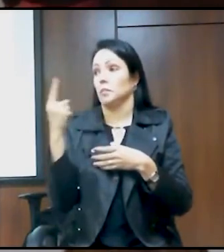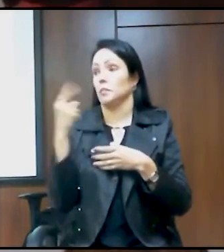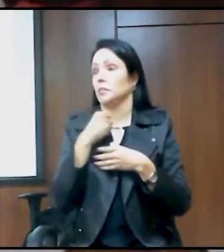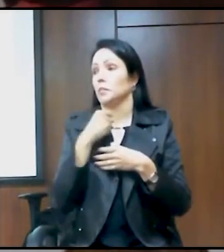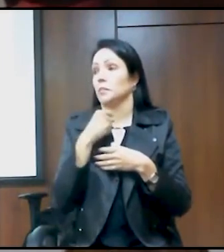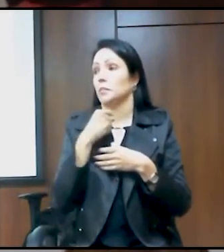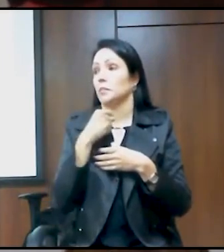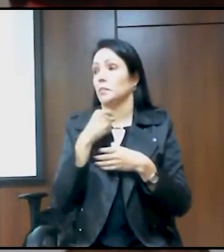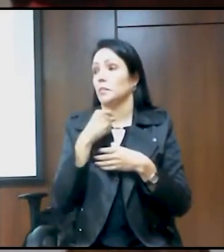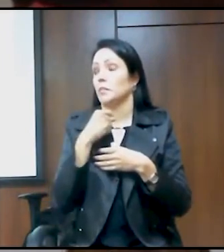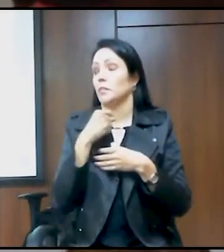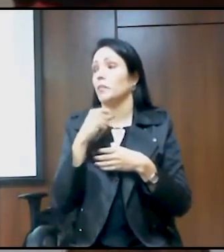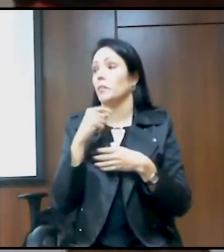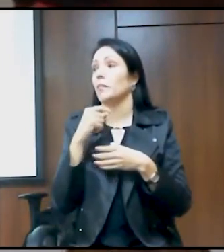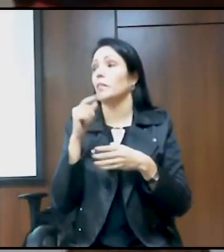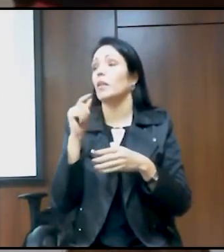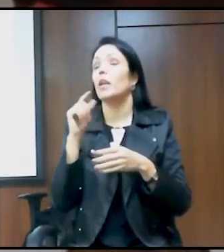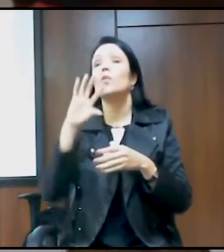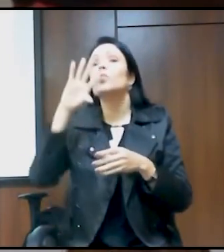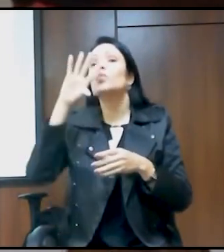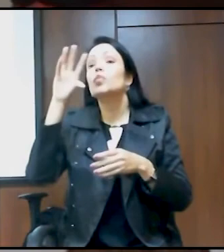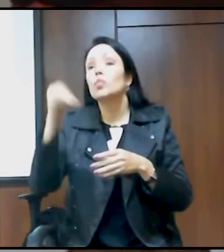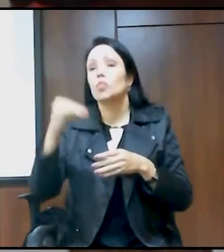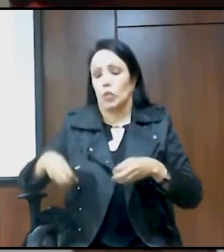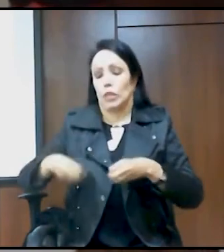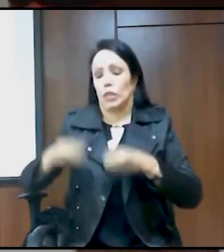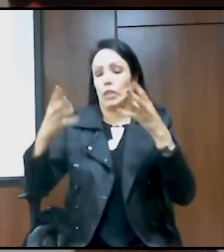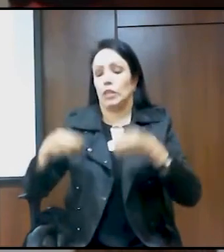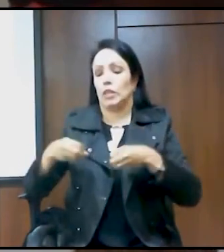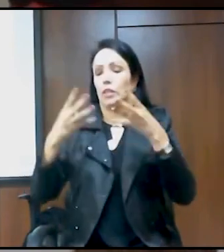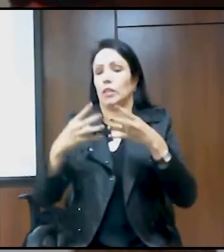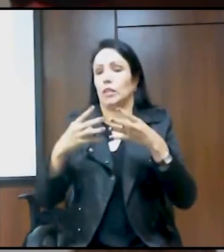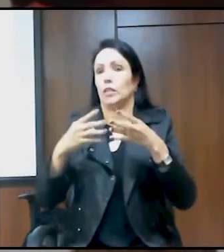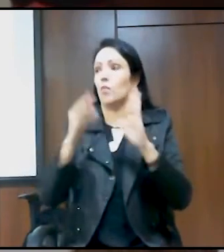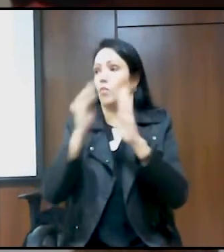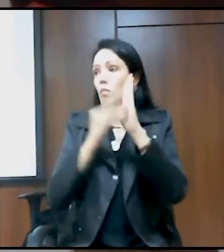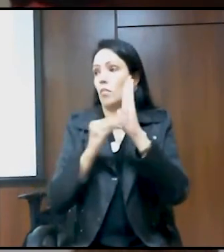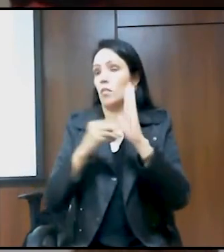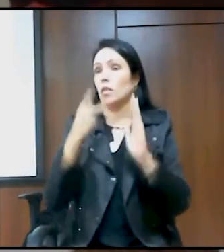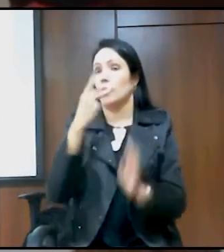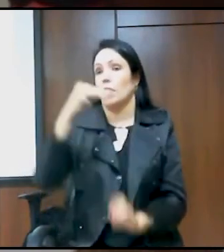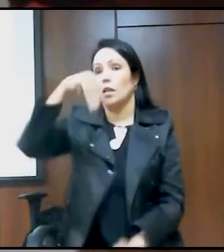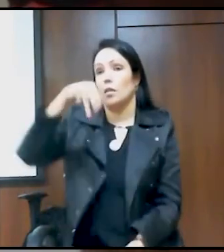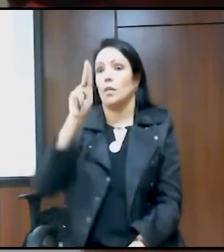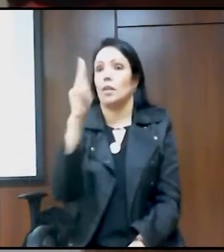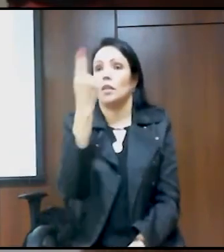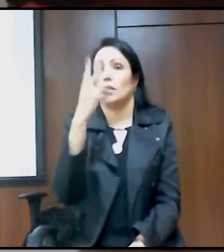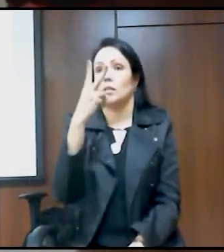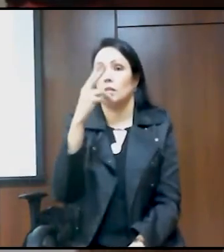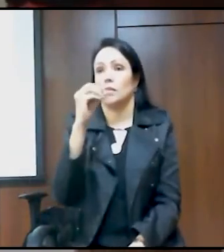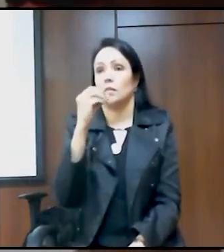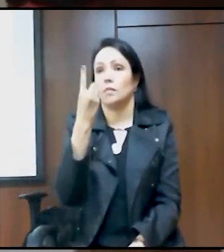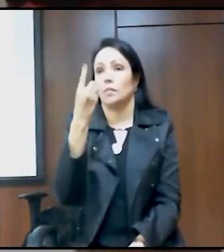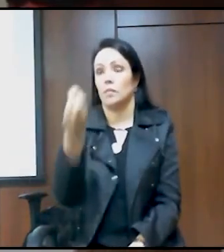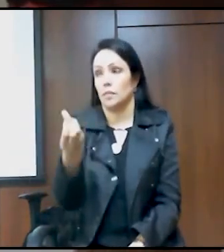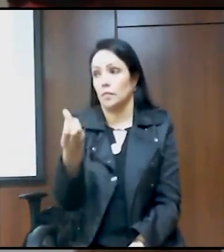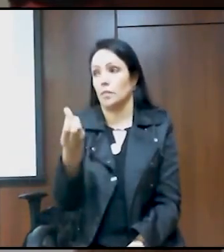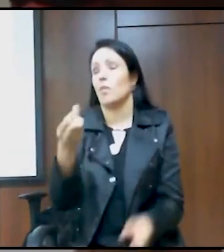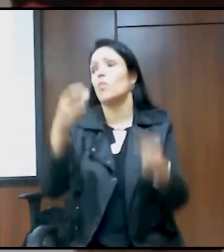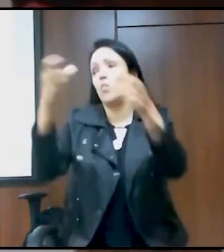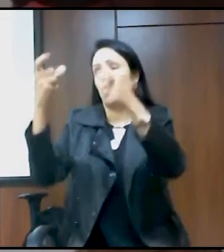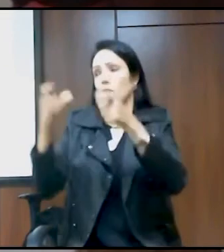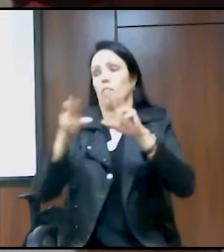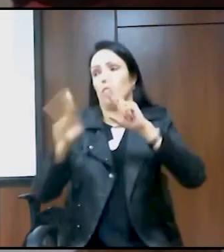Isso daqui é tudo que é gasto. Isso aqui são dados de 2016 do PMH. Tudo que é gasto com habitação. Vocês veem que vem de lugares